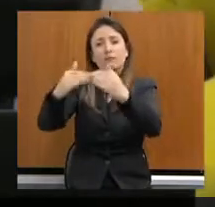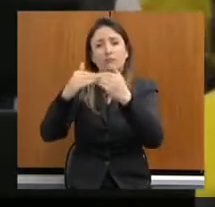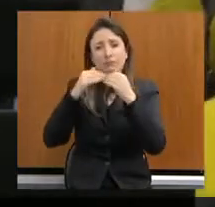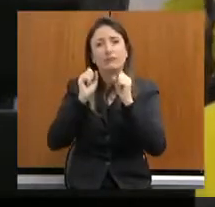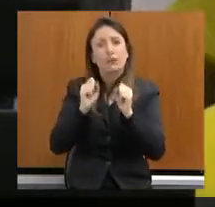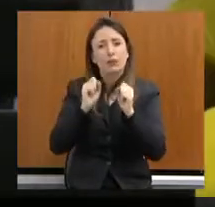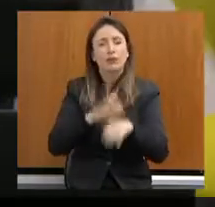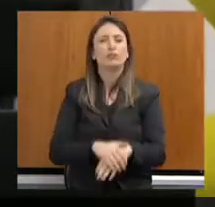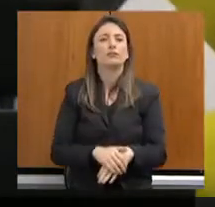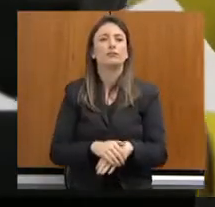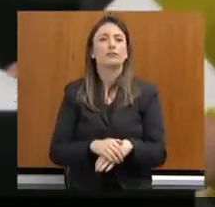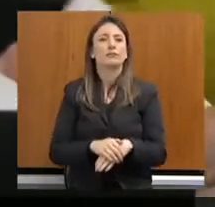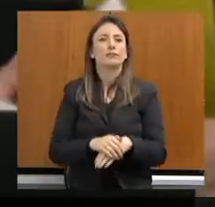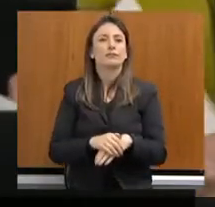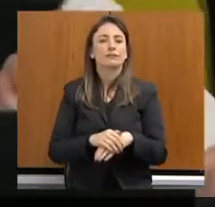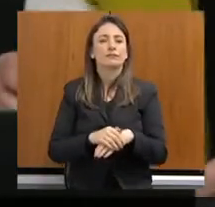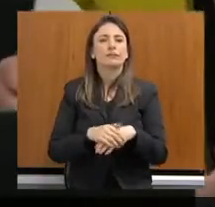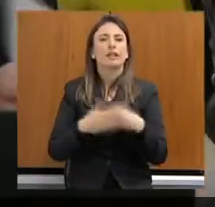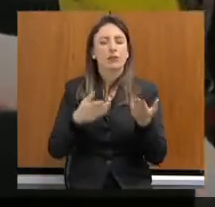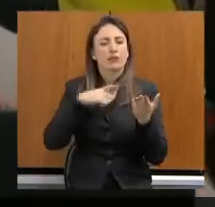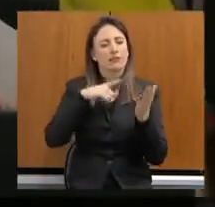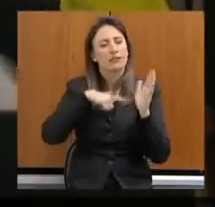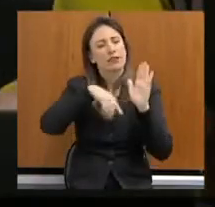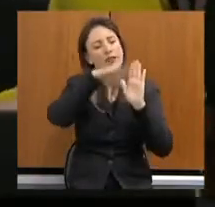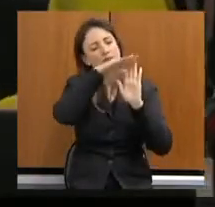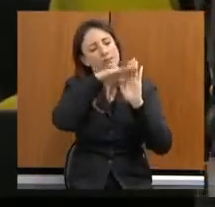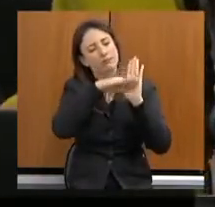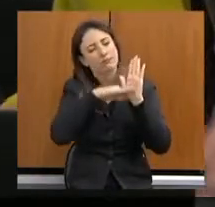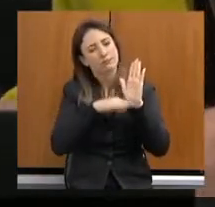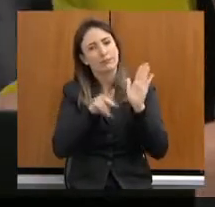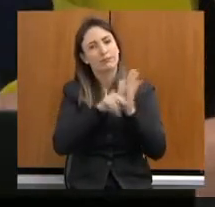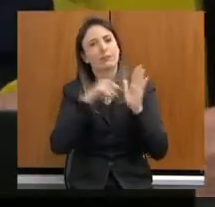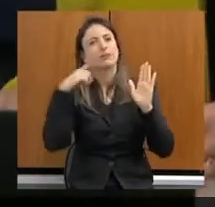requerimento dos deputados